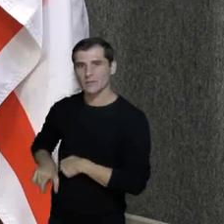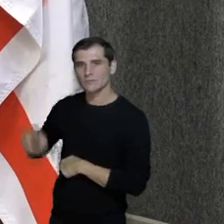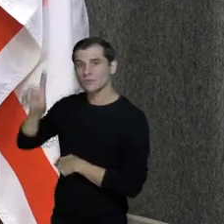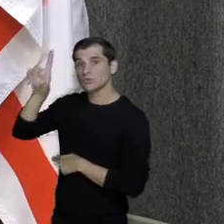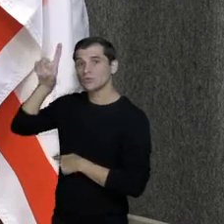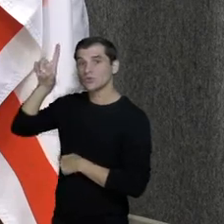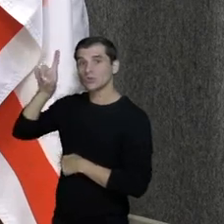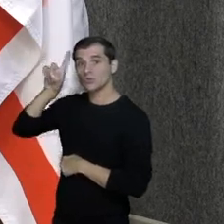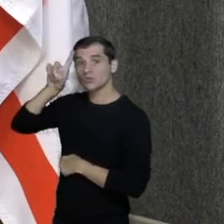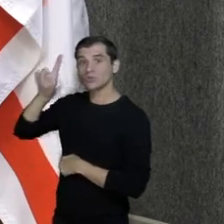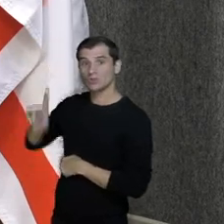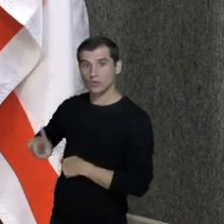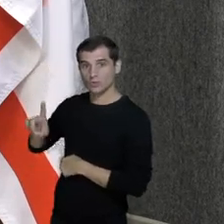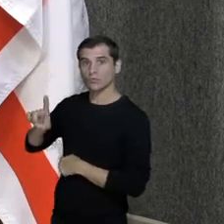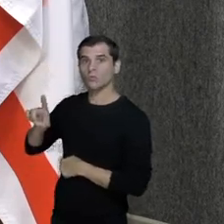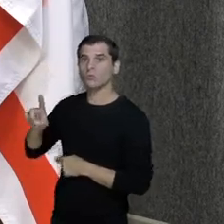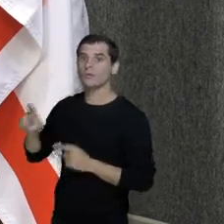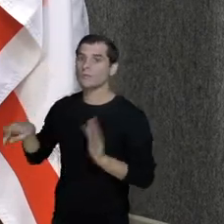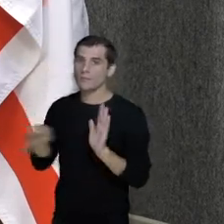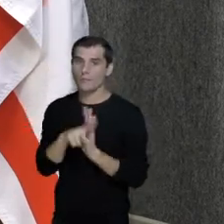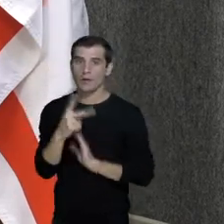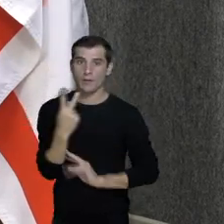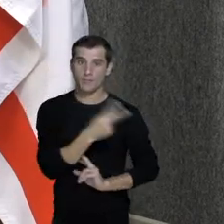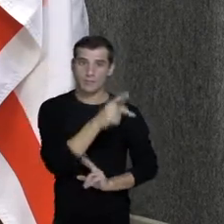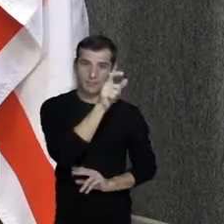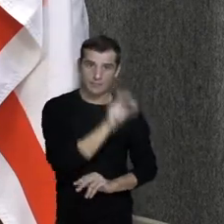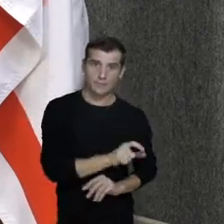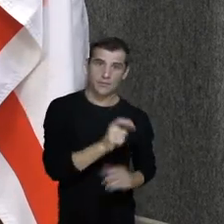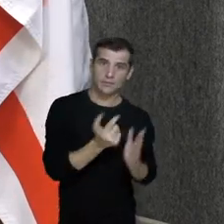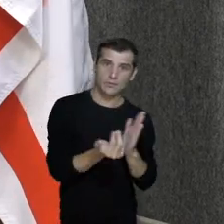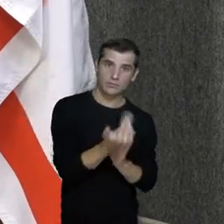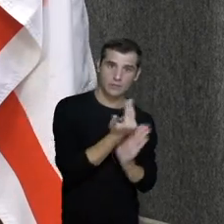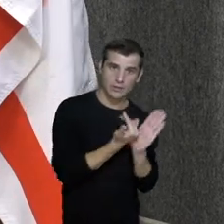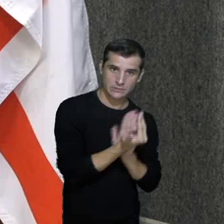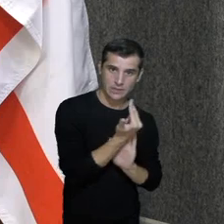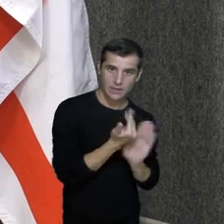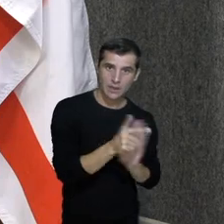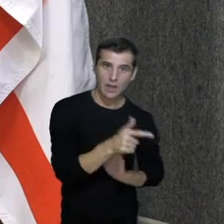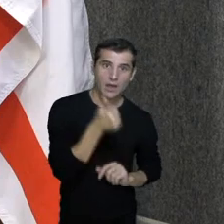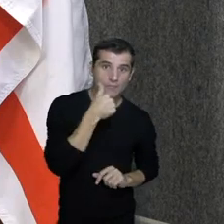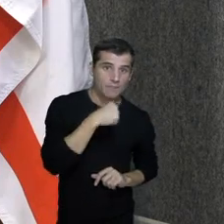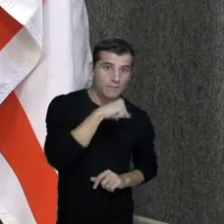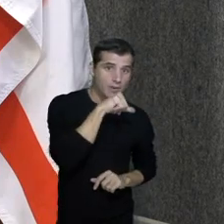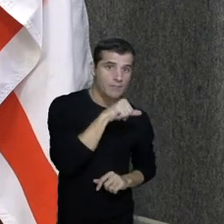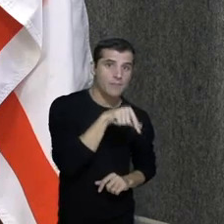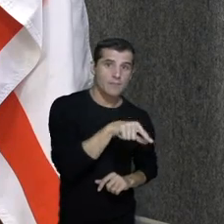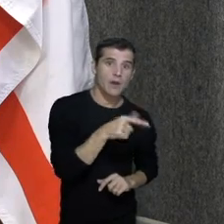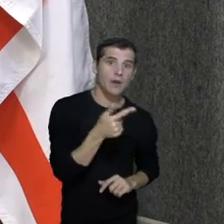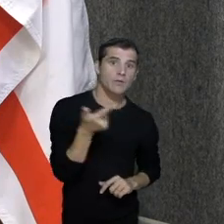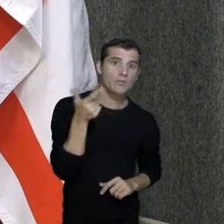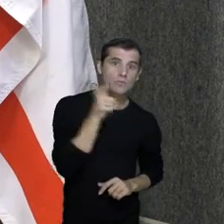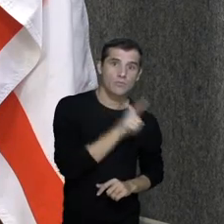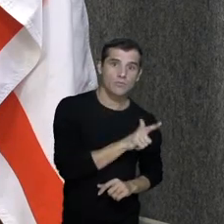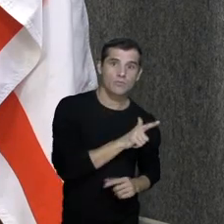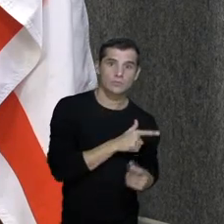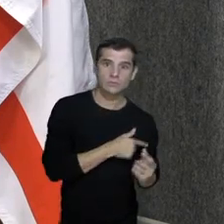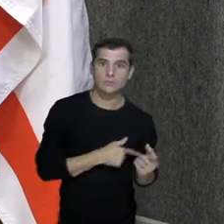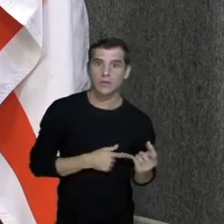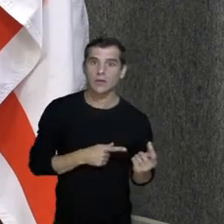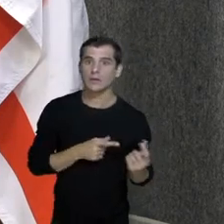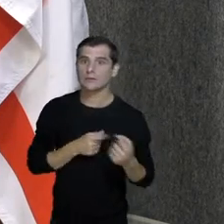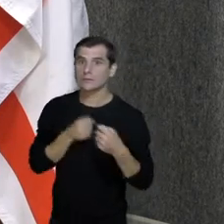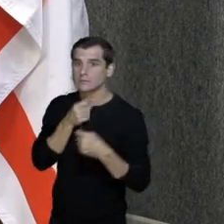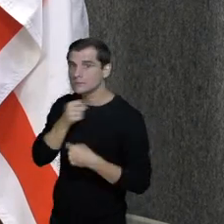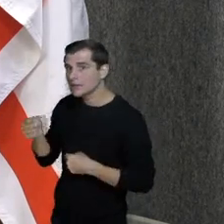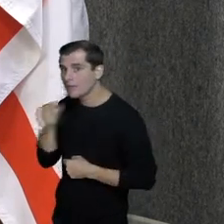dos cartunistas e eu a minha mãe tinha conseguido uma entrevista com Marco Aurélio ela não falou que era o filho dela ela ligou para lá